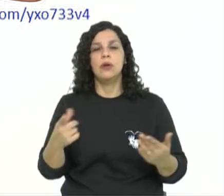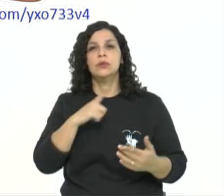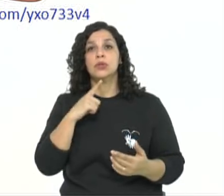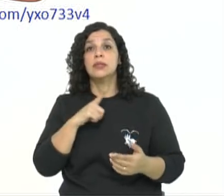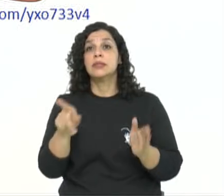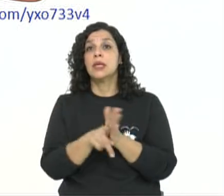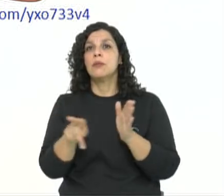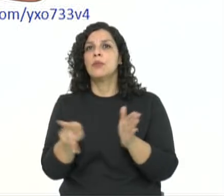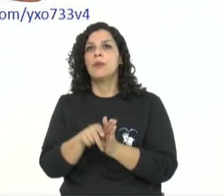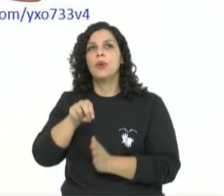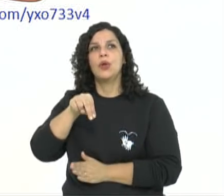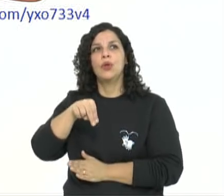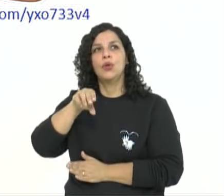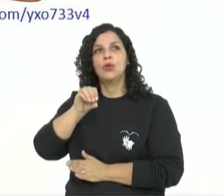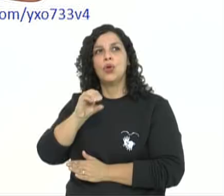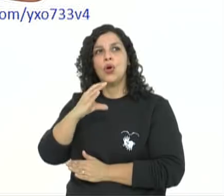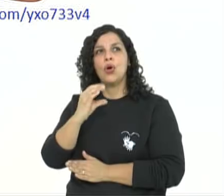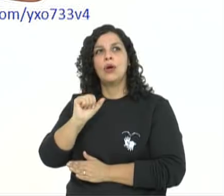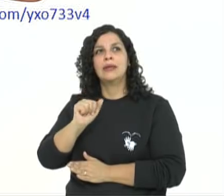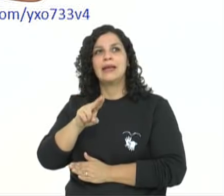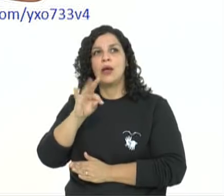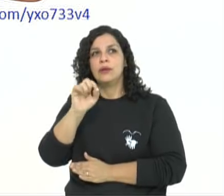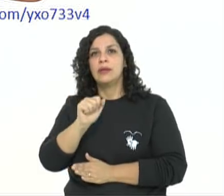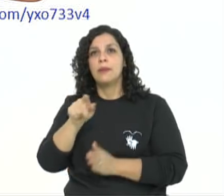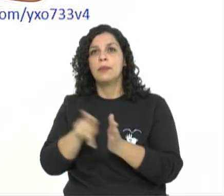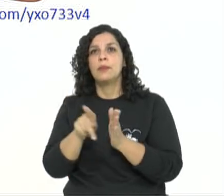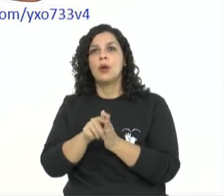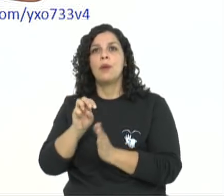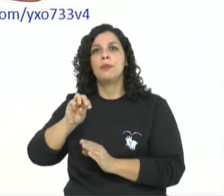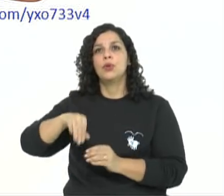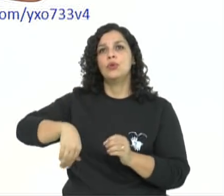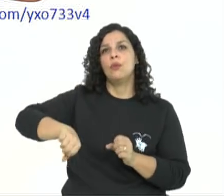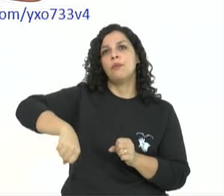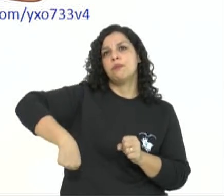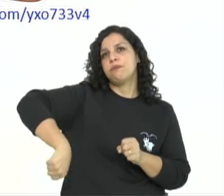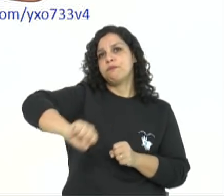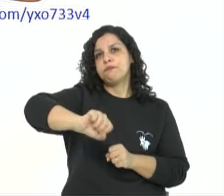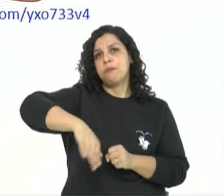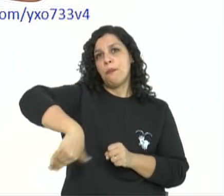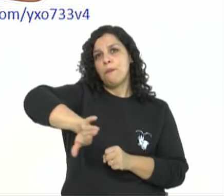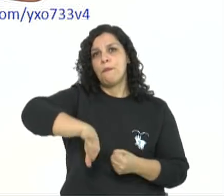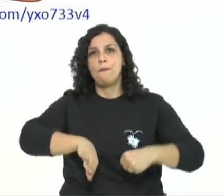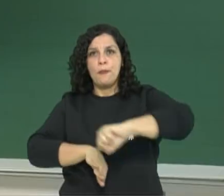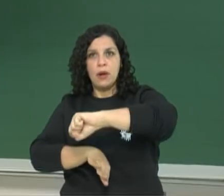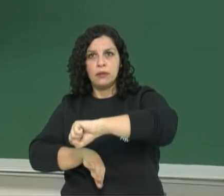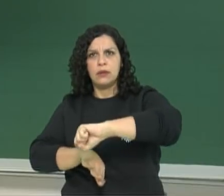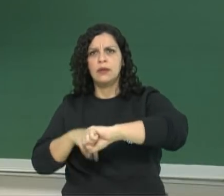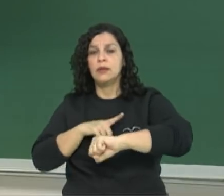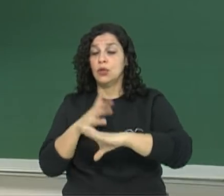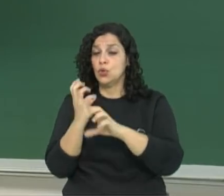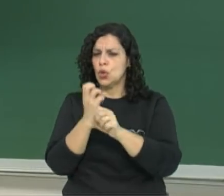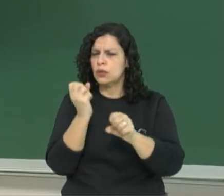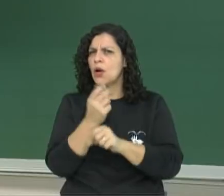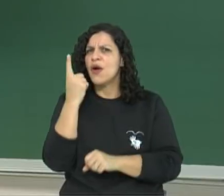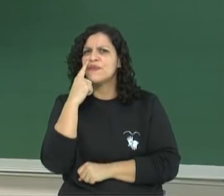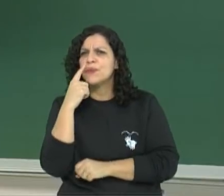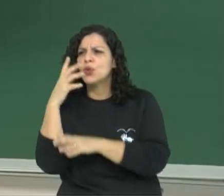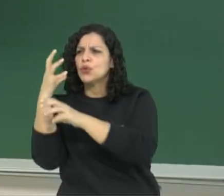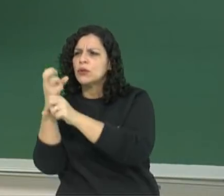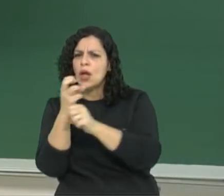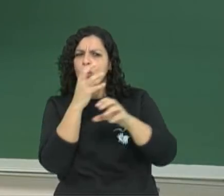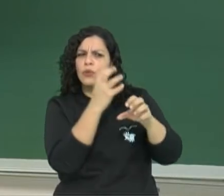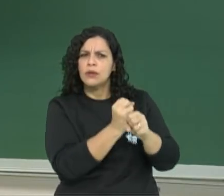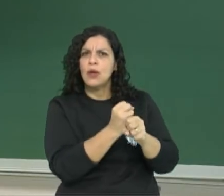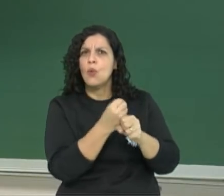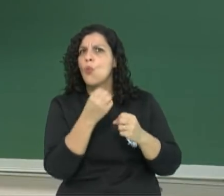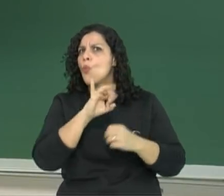Quando temos um nocaute técnico no Muay Thai, a gente viu lá aquelas pontuações todas e